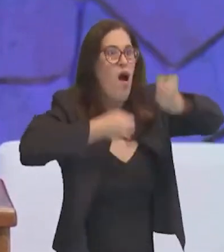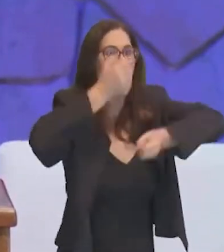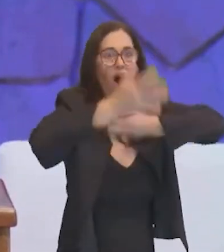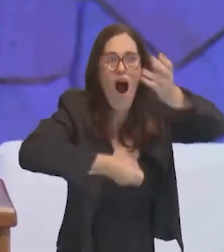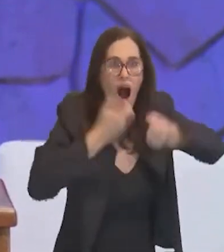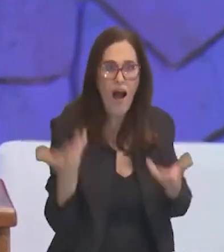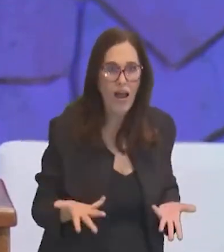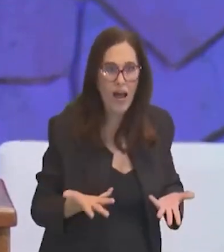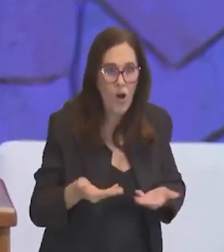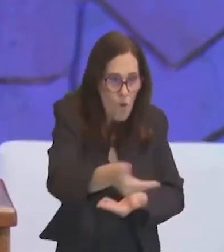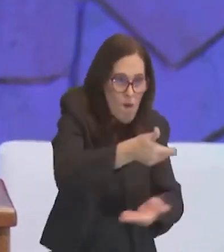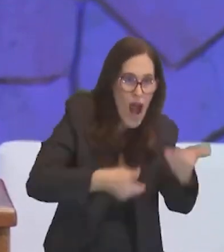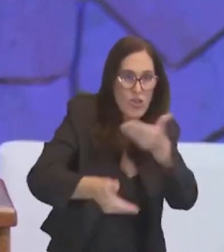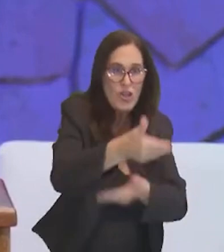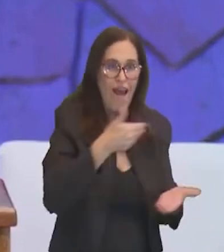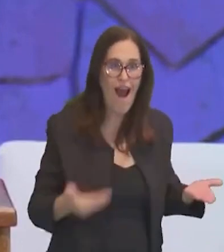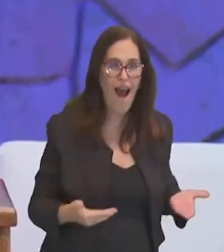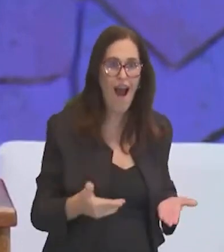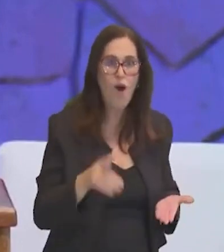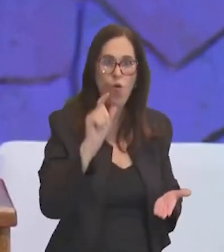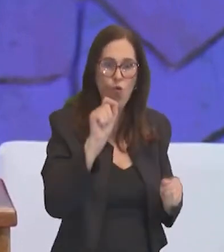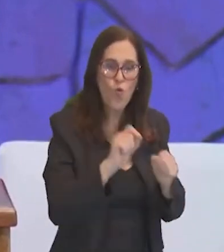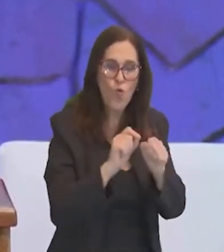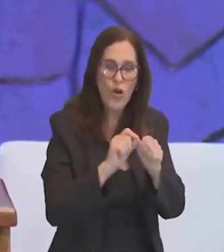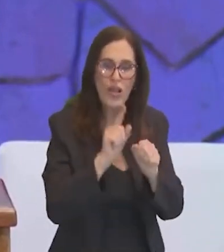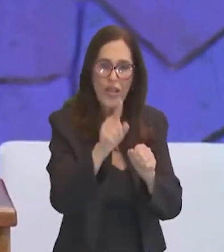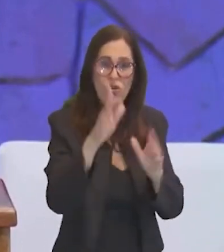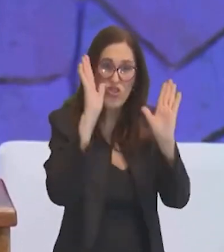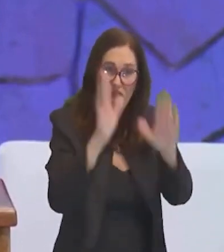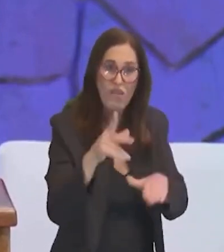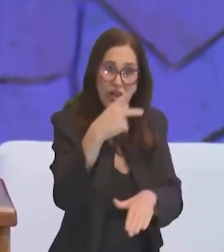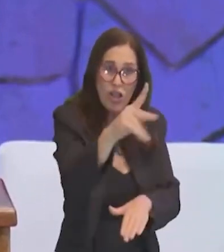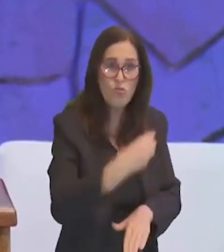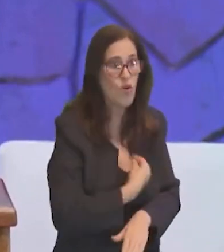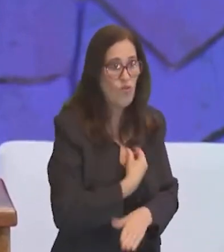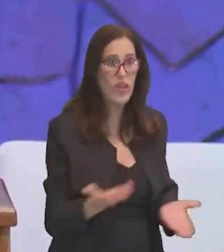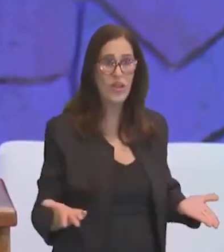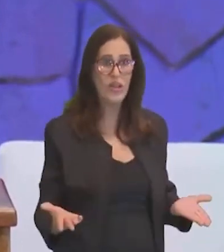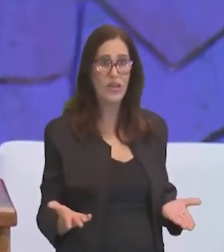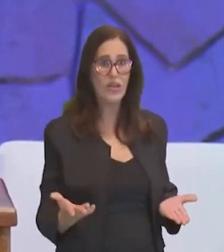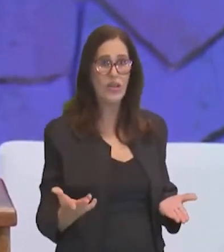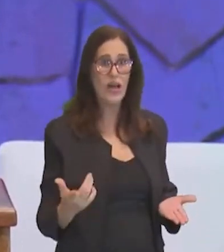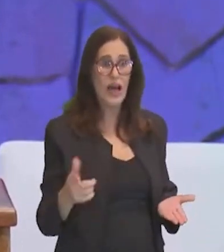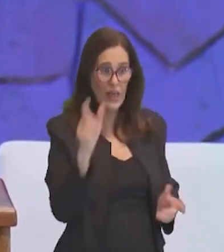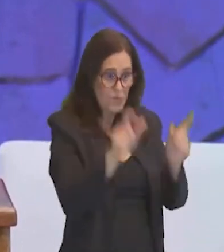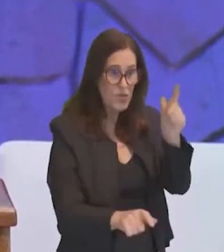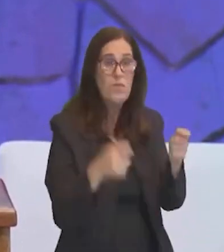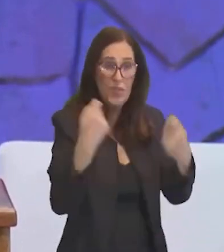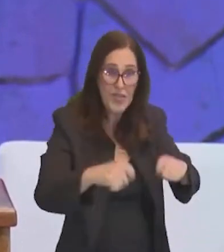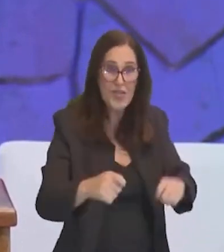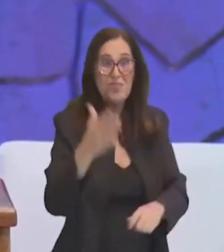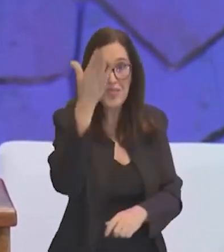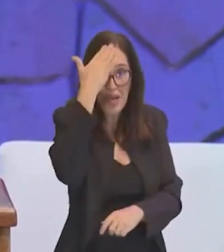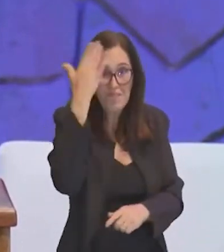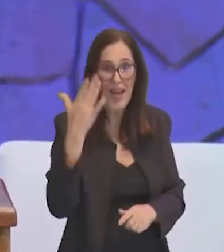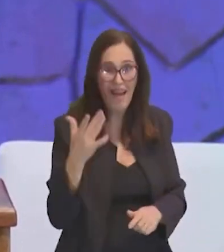fale, fale o que Deus fez na sua vida. As pessoas precisam saber.